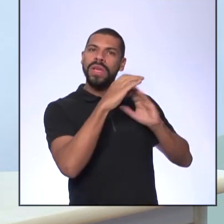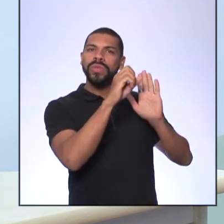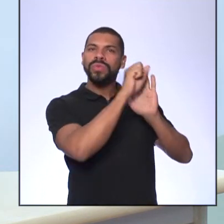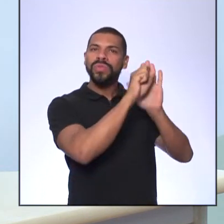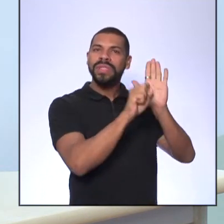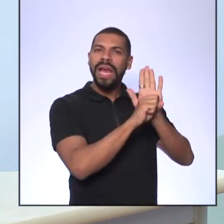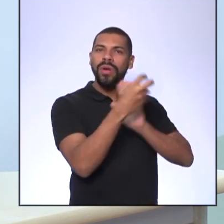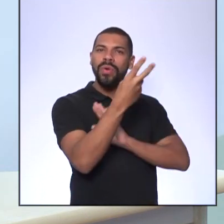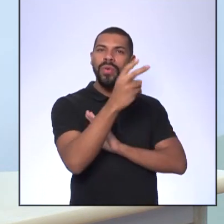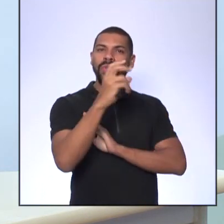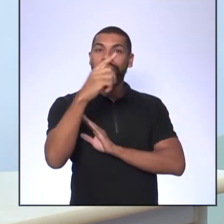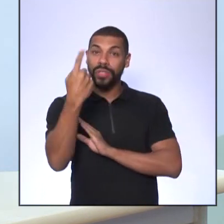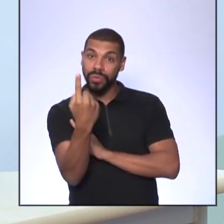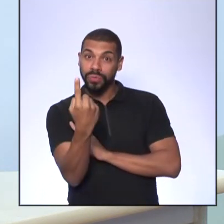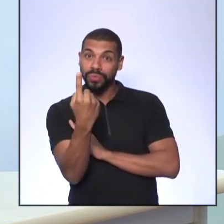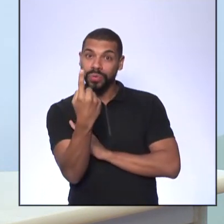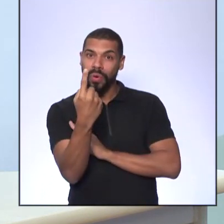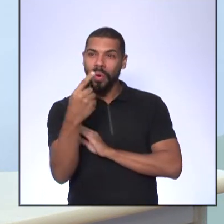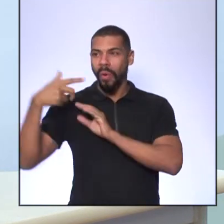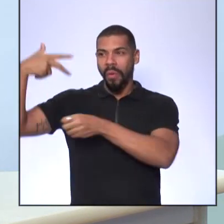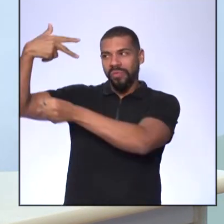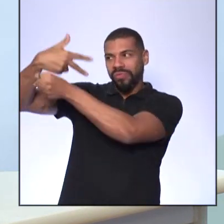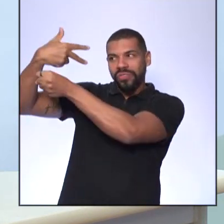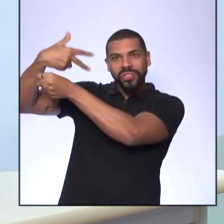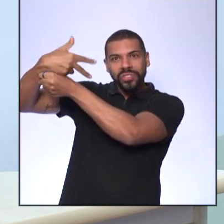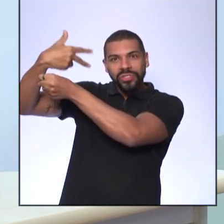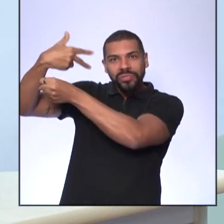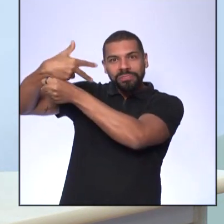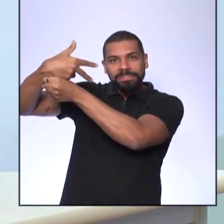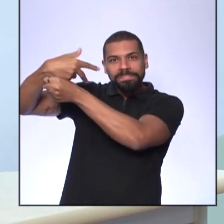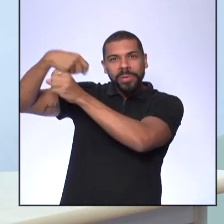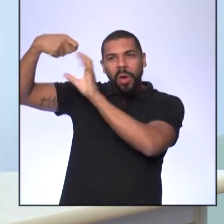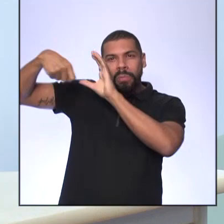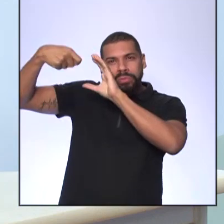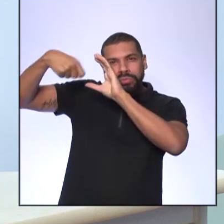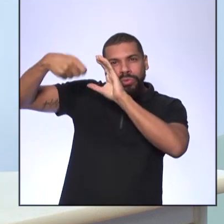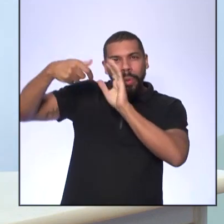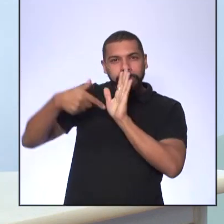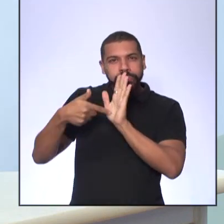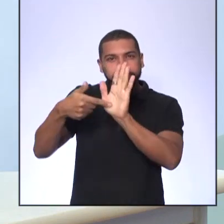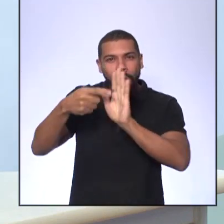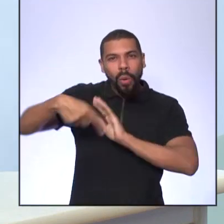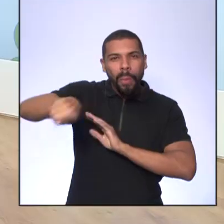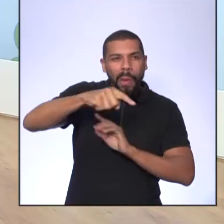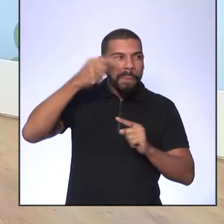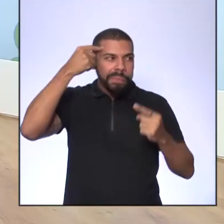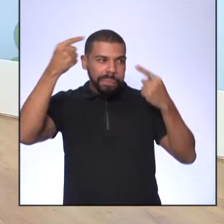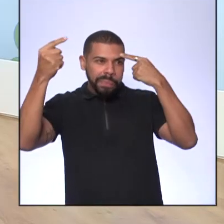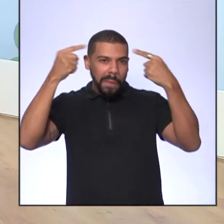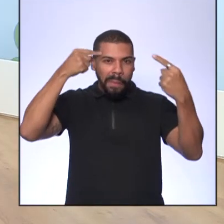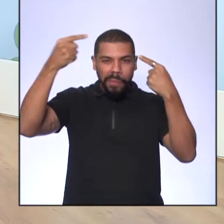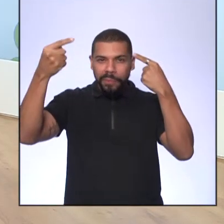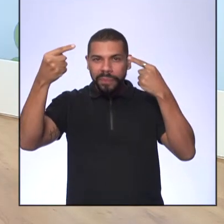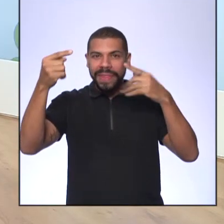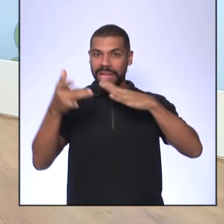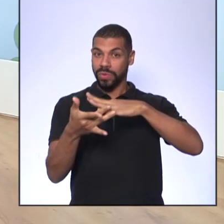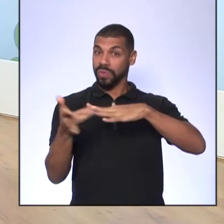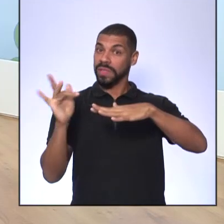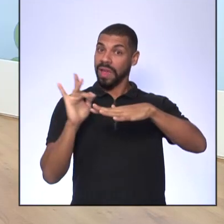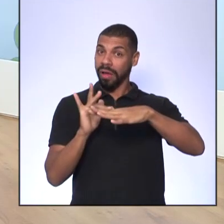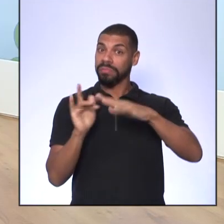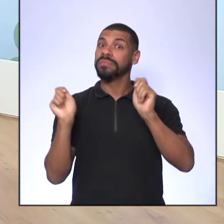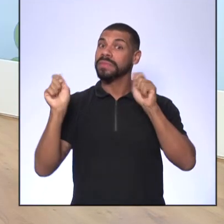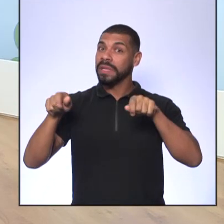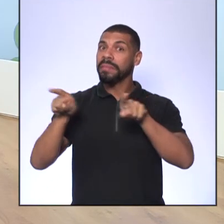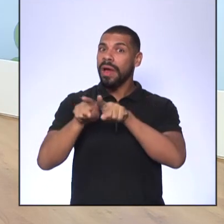XXI, um vídeo curtinho para que a gente reflita sobre essa questão das redes sociais e de